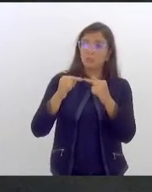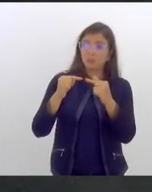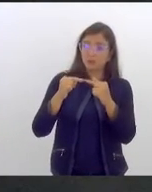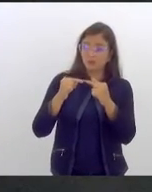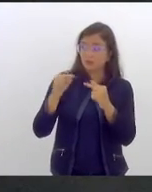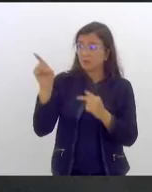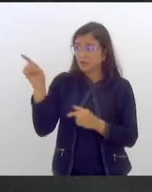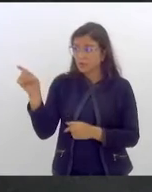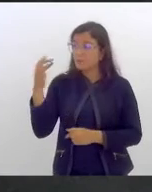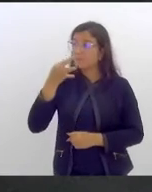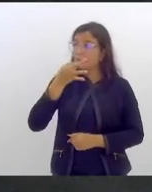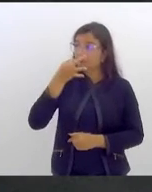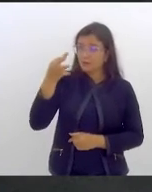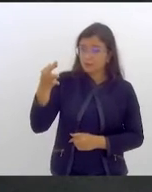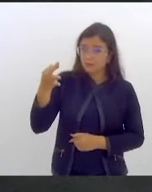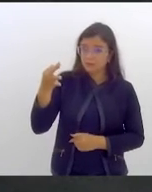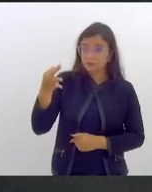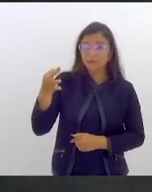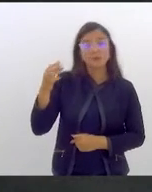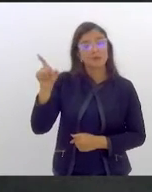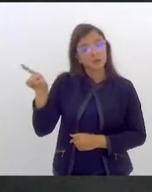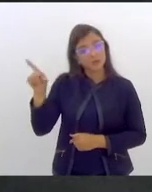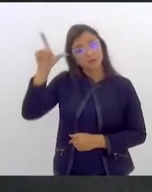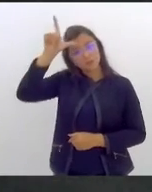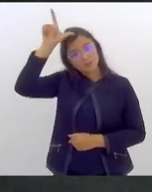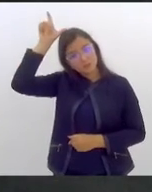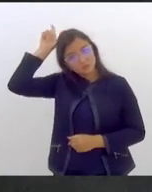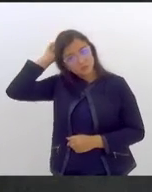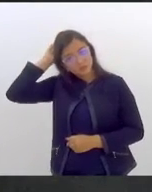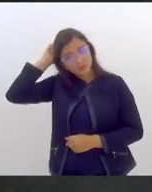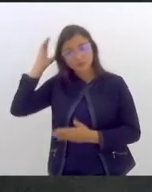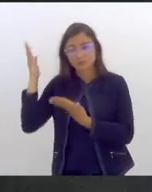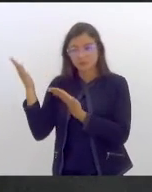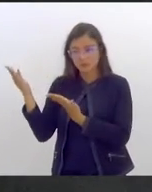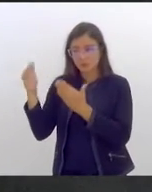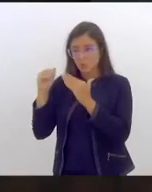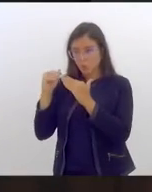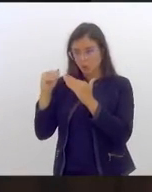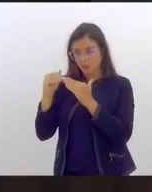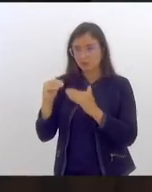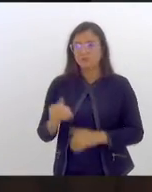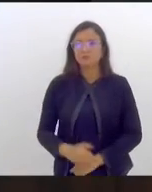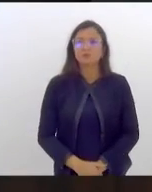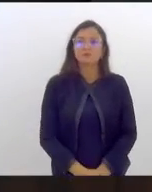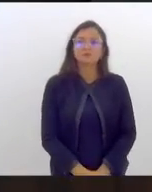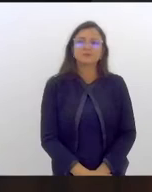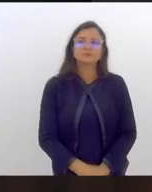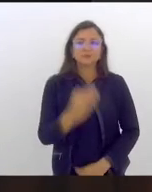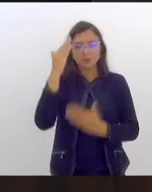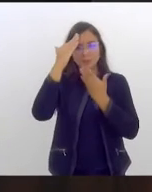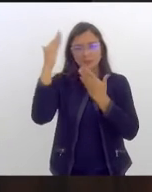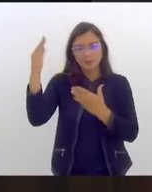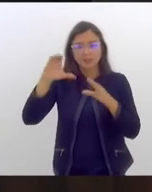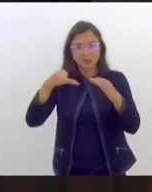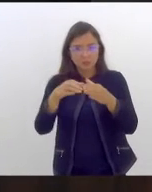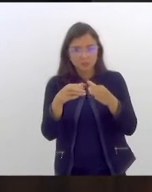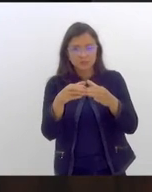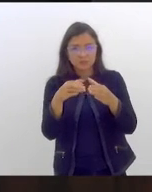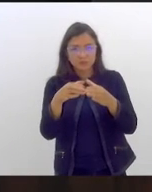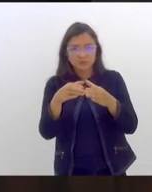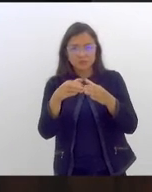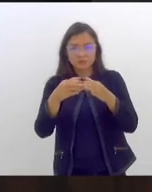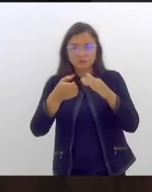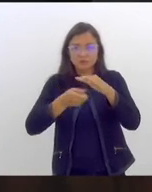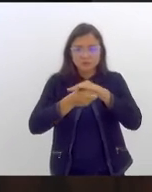o parecer do nosso deputado Luís Paulo Correia da Rocha Obrigada pela comissão de orçamentos